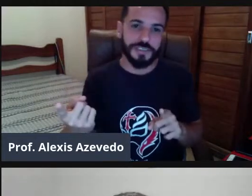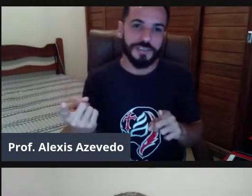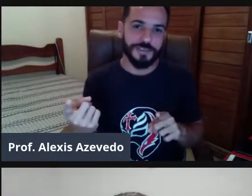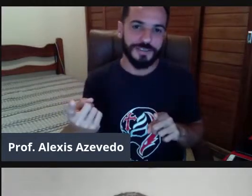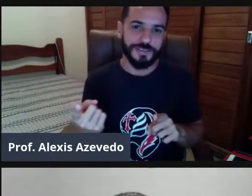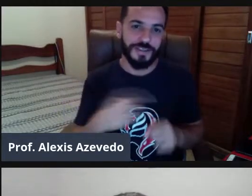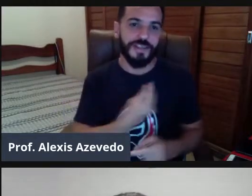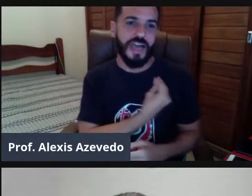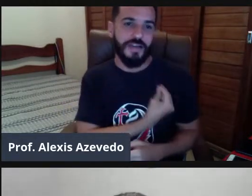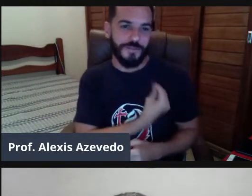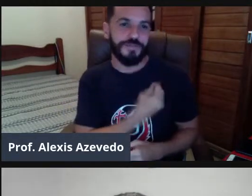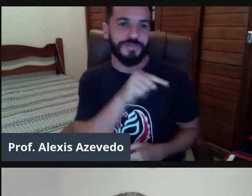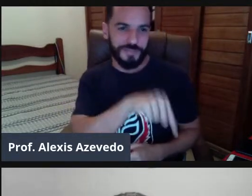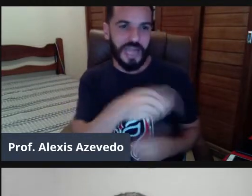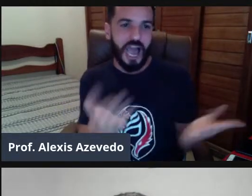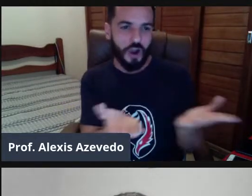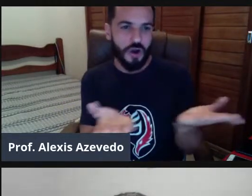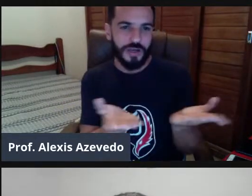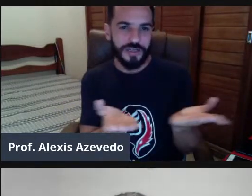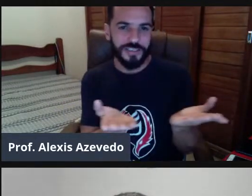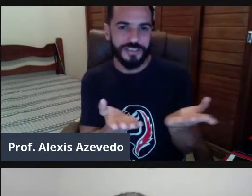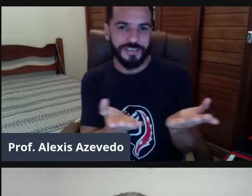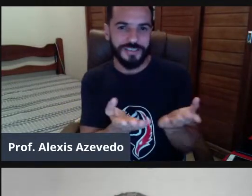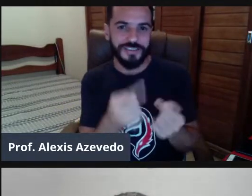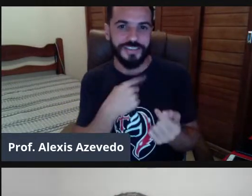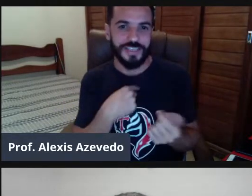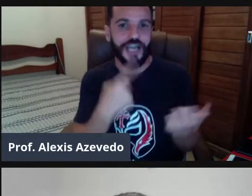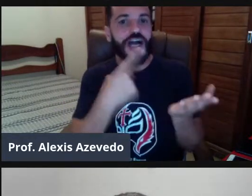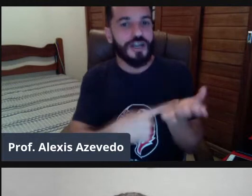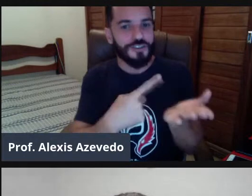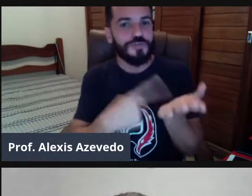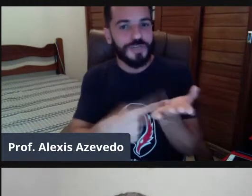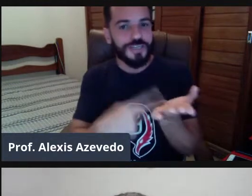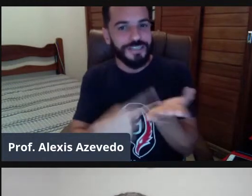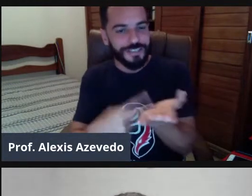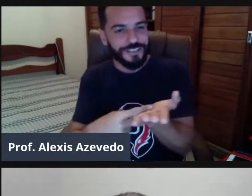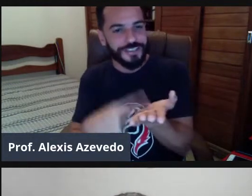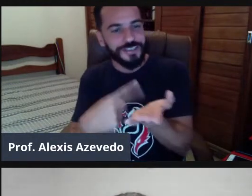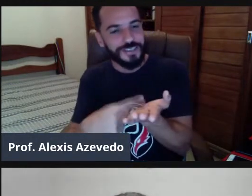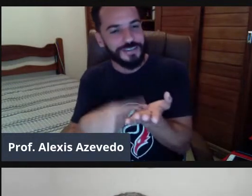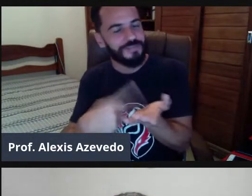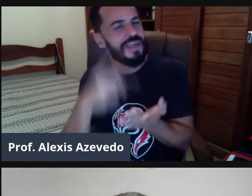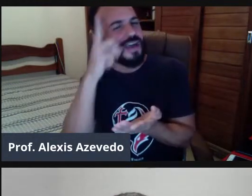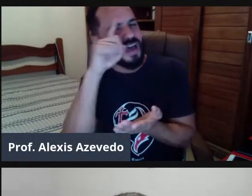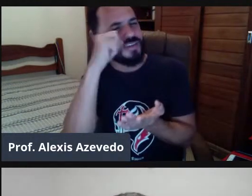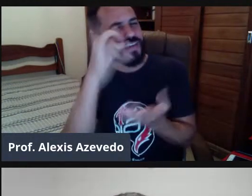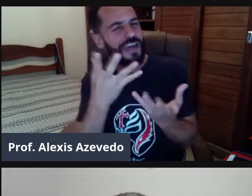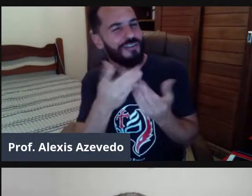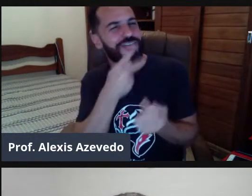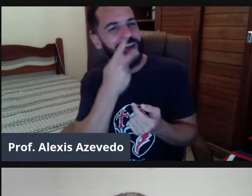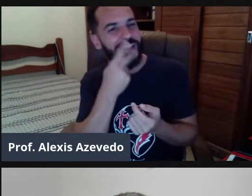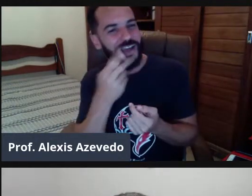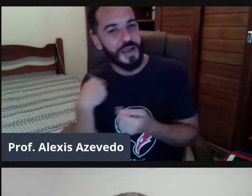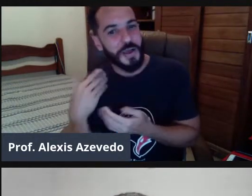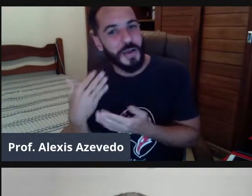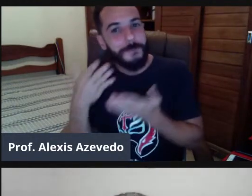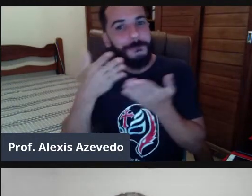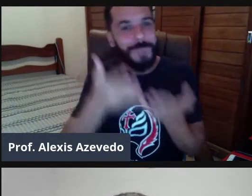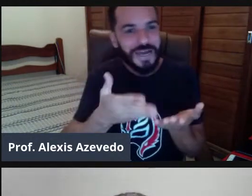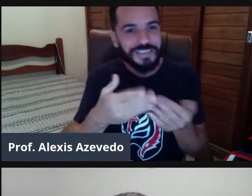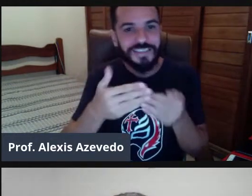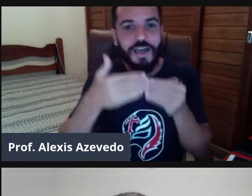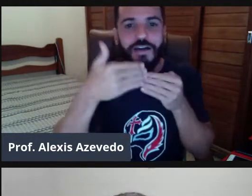estar aqui, até mesmo a gente planeja, às vezes, falar tanta coisa, e é tão difícil na hora que você fica na frente